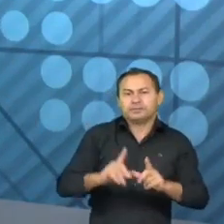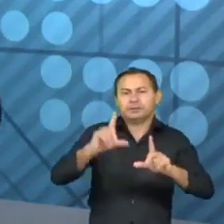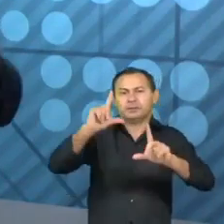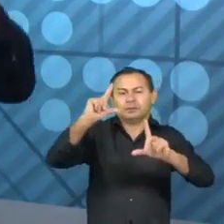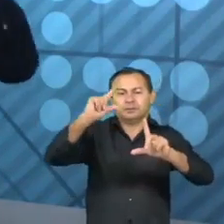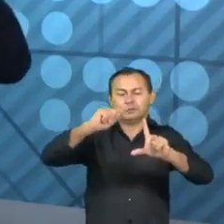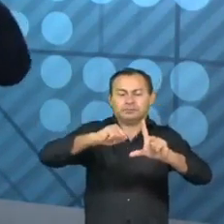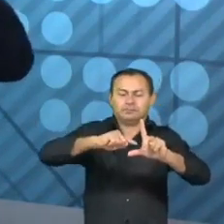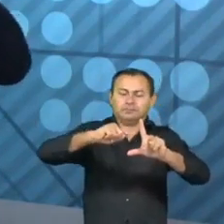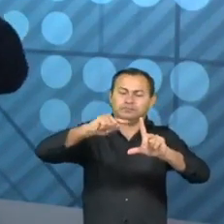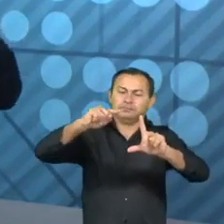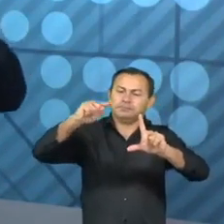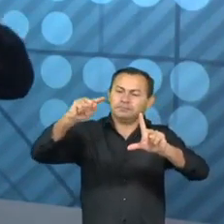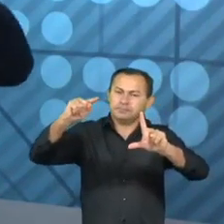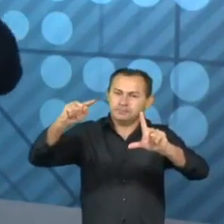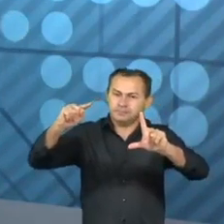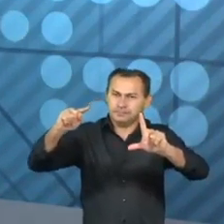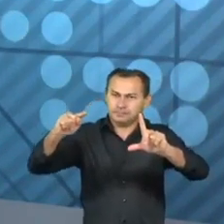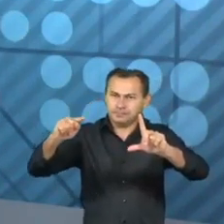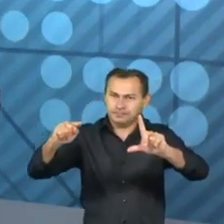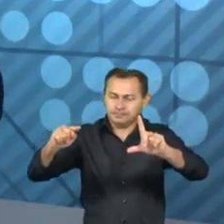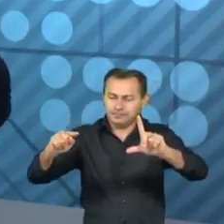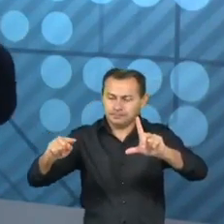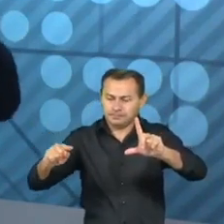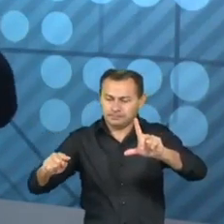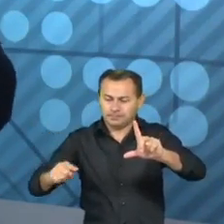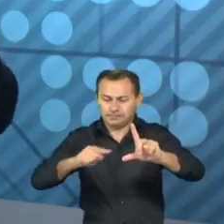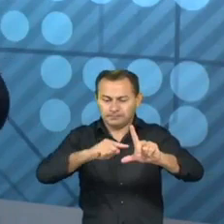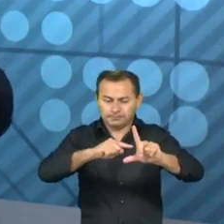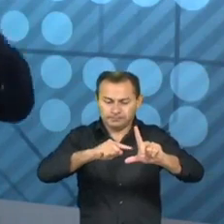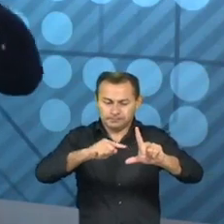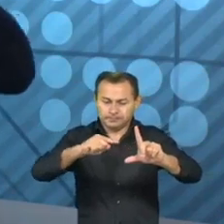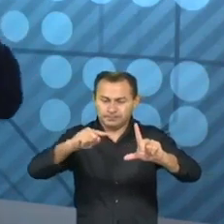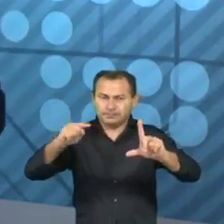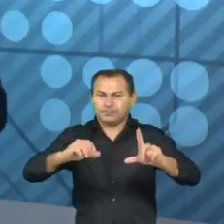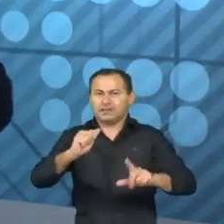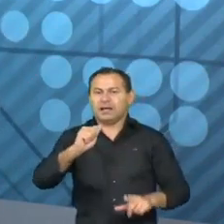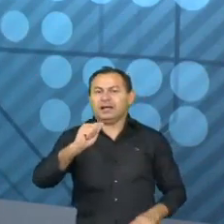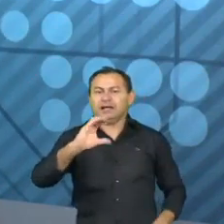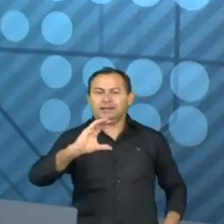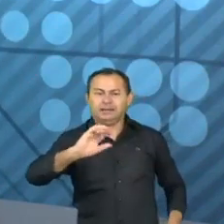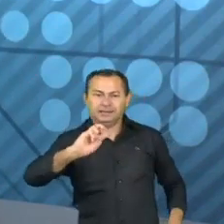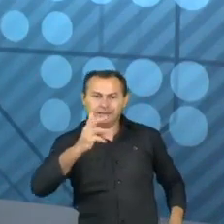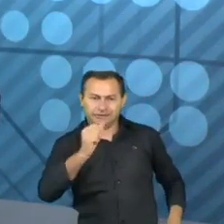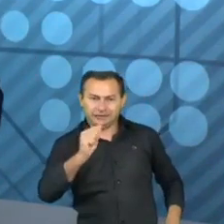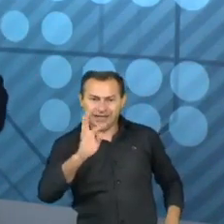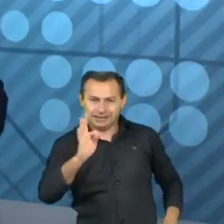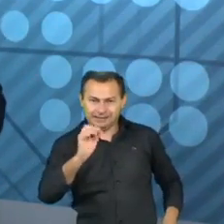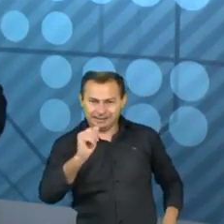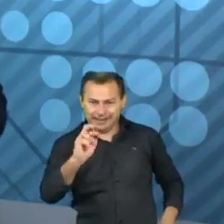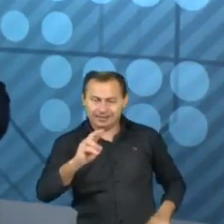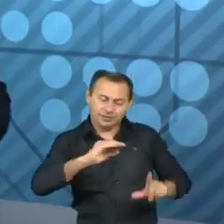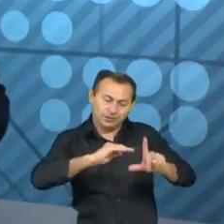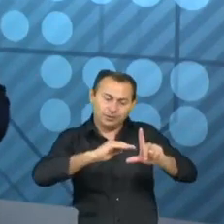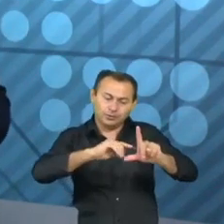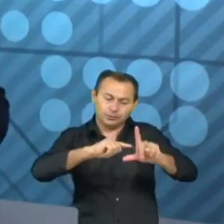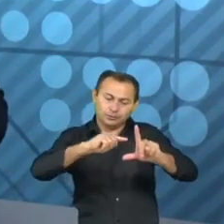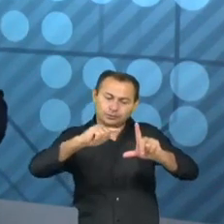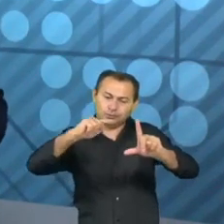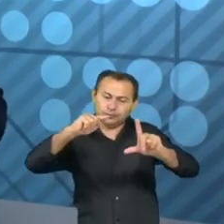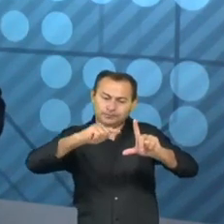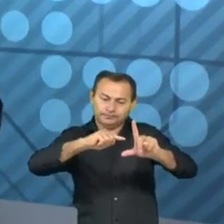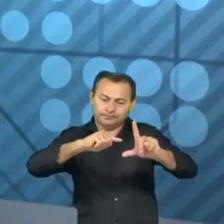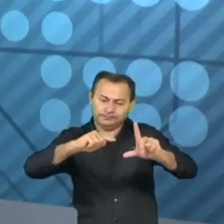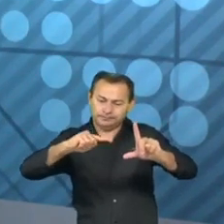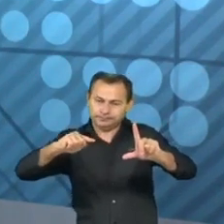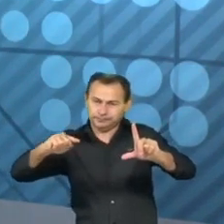essa curva, né, atenuar, achatar a curva, né, essa palavra que usavam muito, achatar a curva, era realmente você